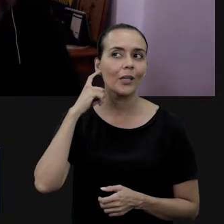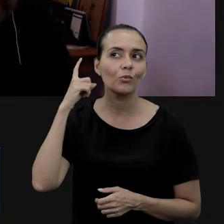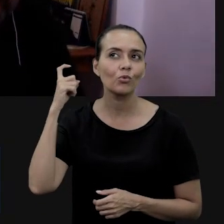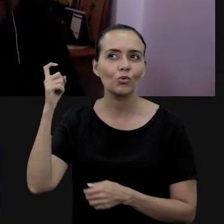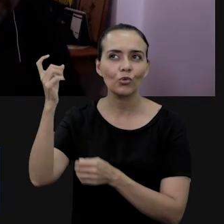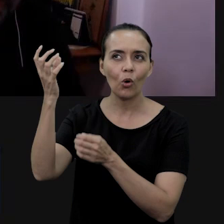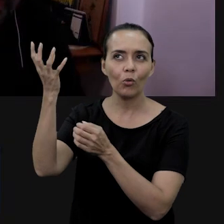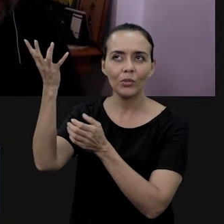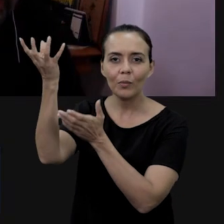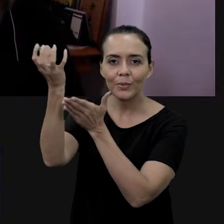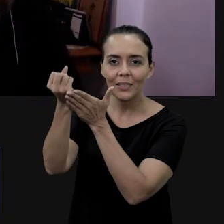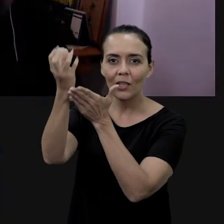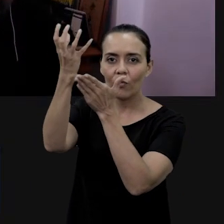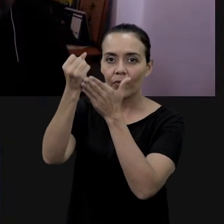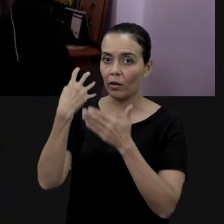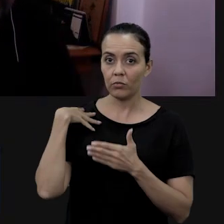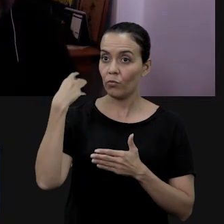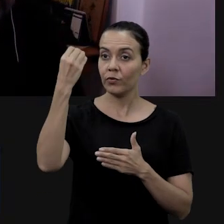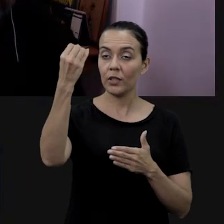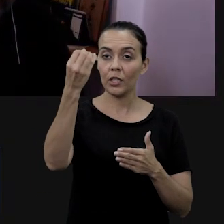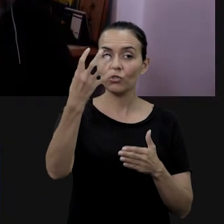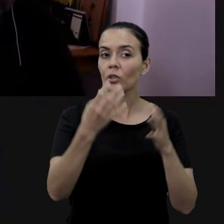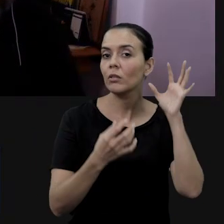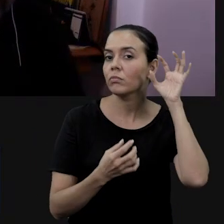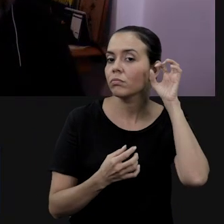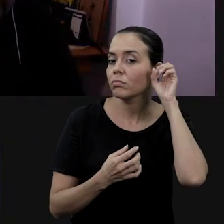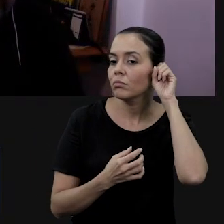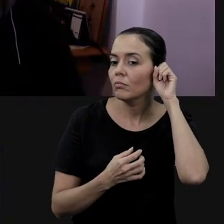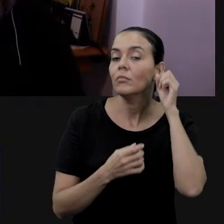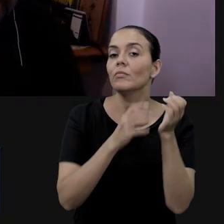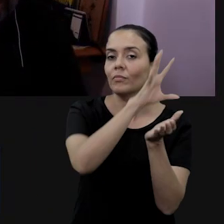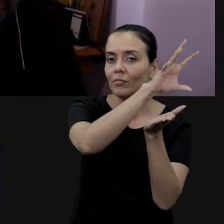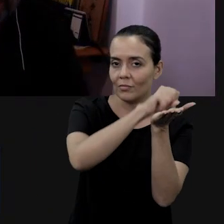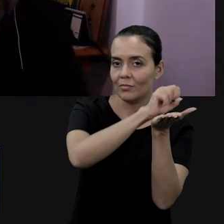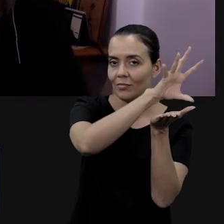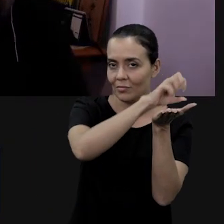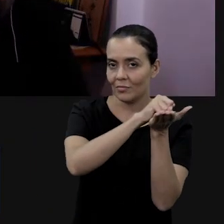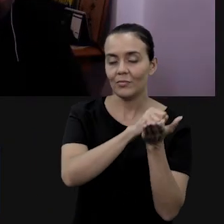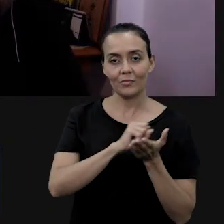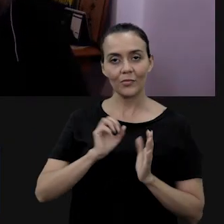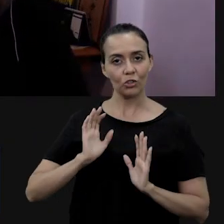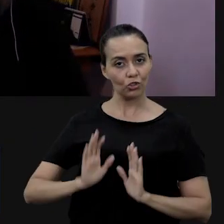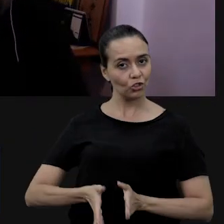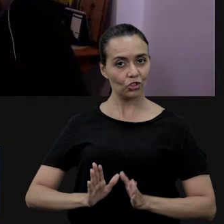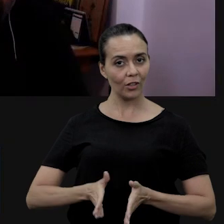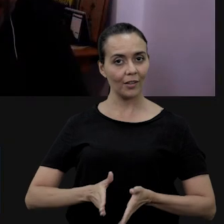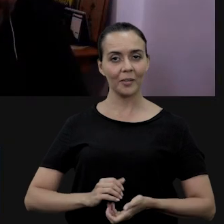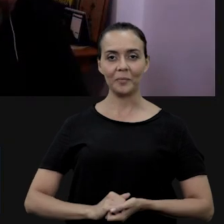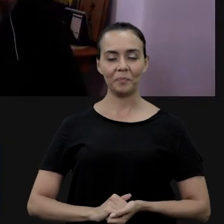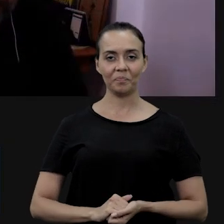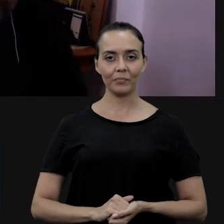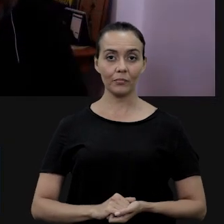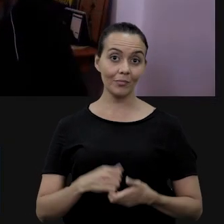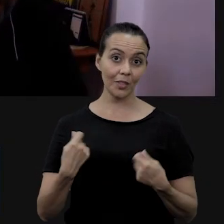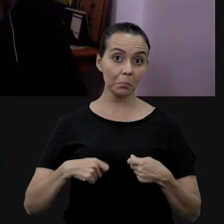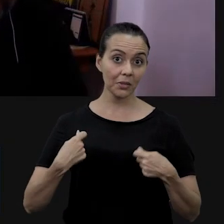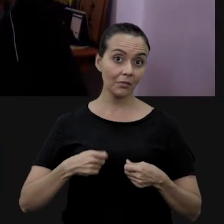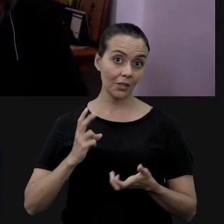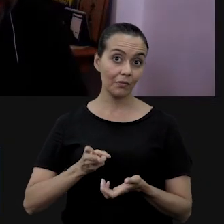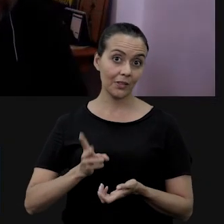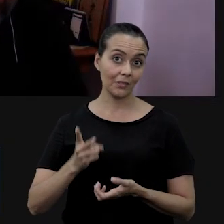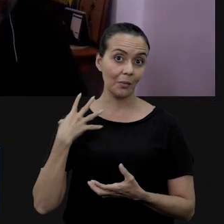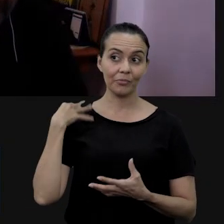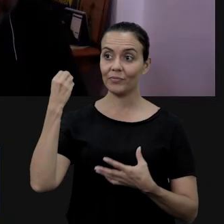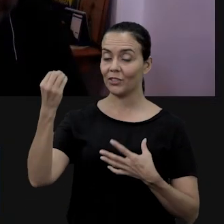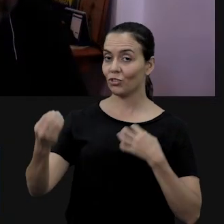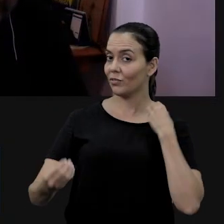para captar bancos de som mesmo, para levantar um banco daí para o filme, né? Isso é o, deveria ser o